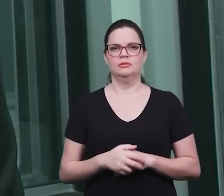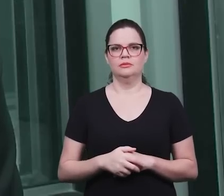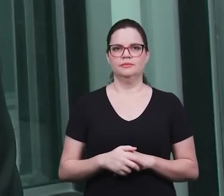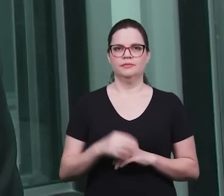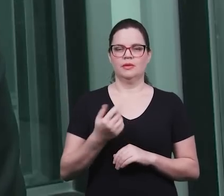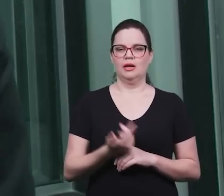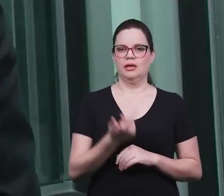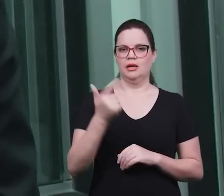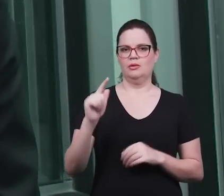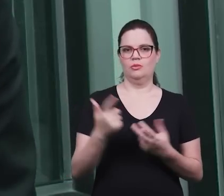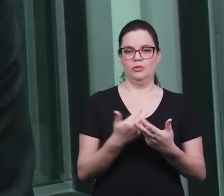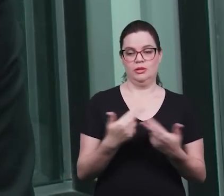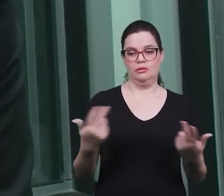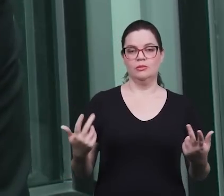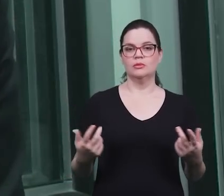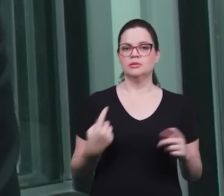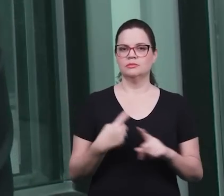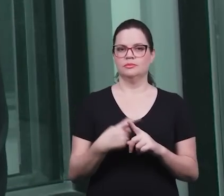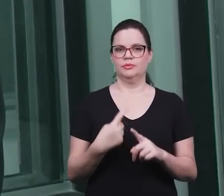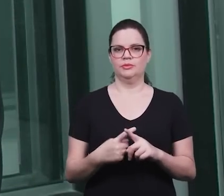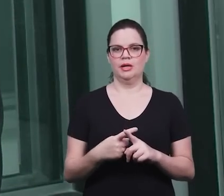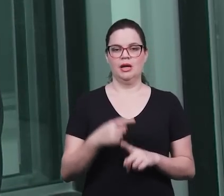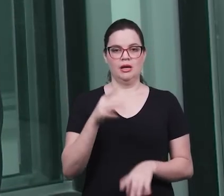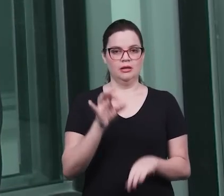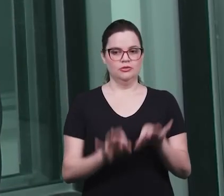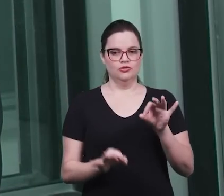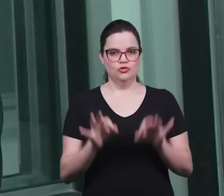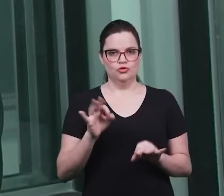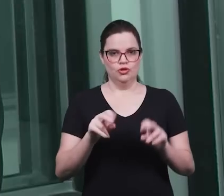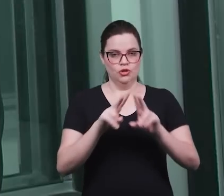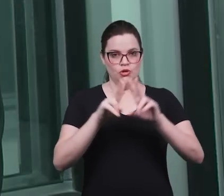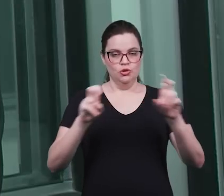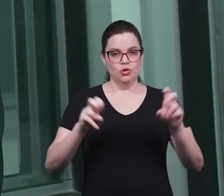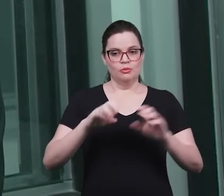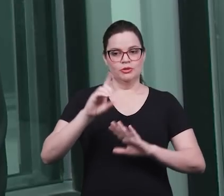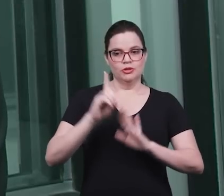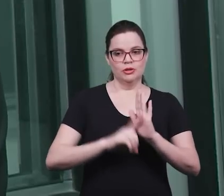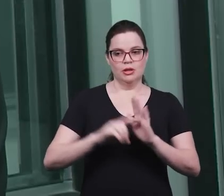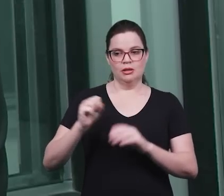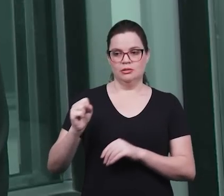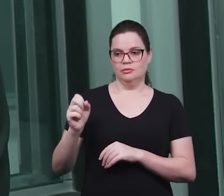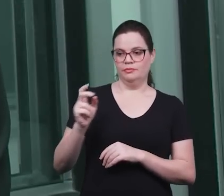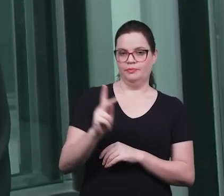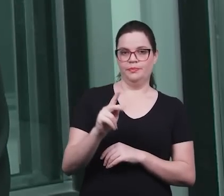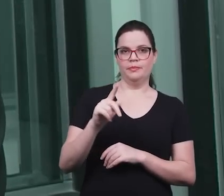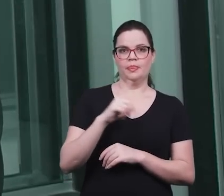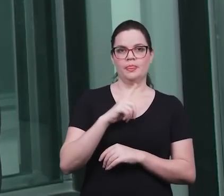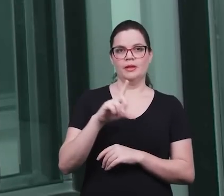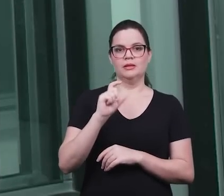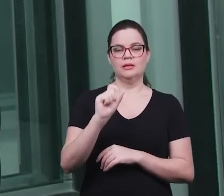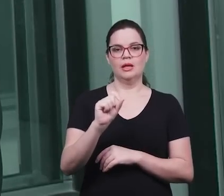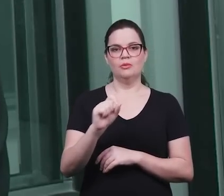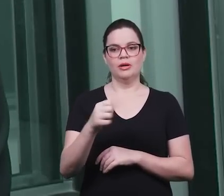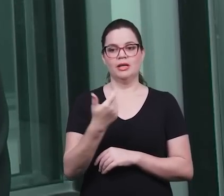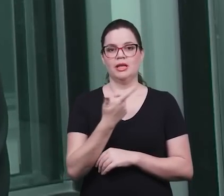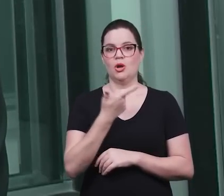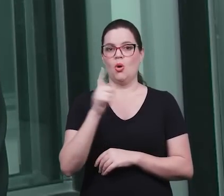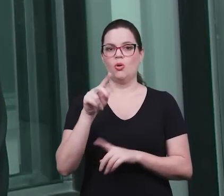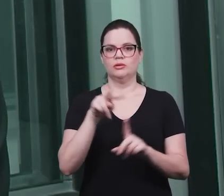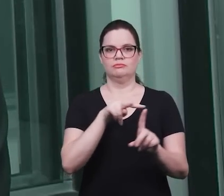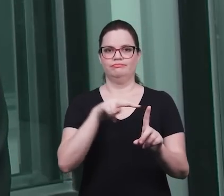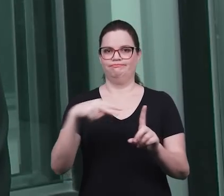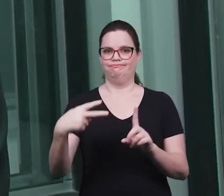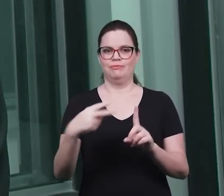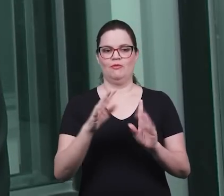da conversa. A Justiça tem um outro olhar sobre o direito previdenciário, um olhar mais voltado para a lei. E